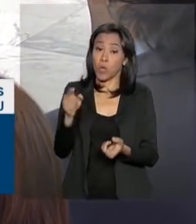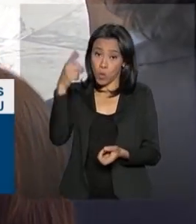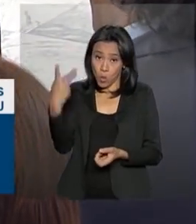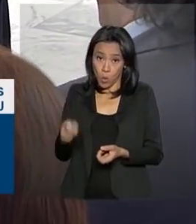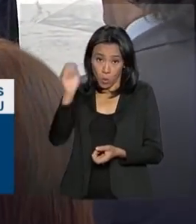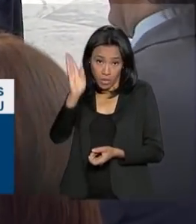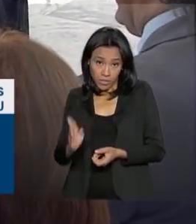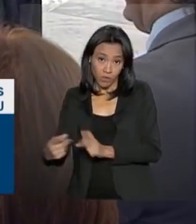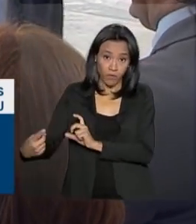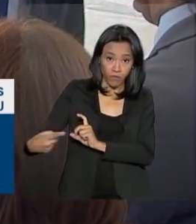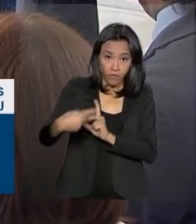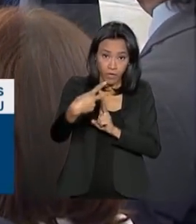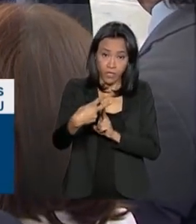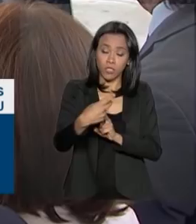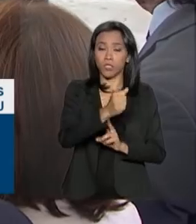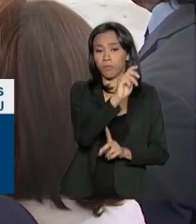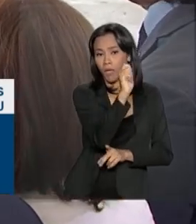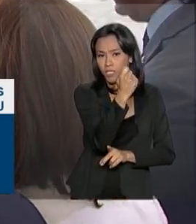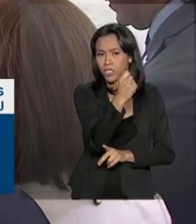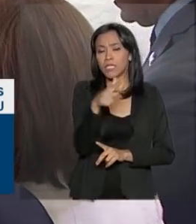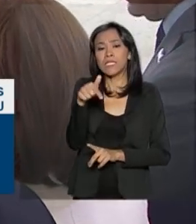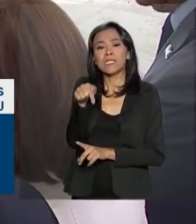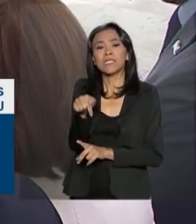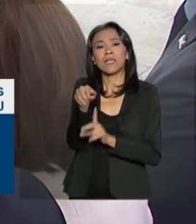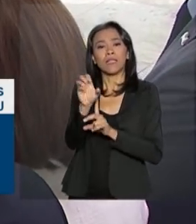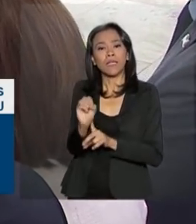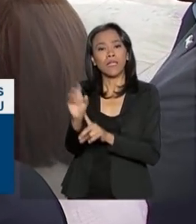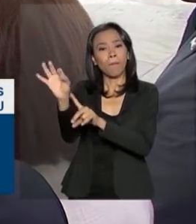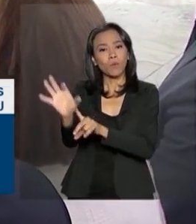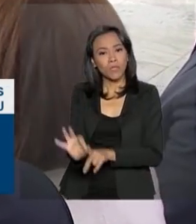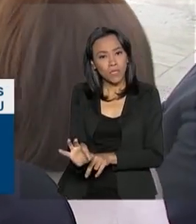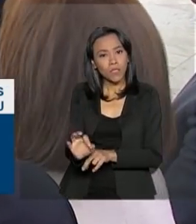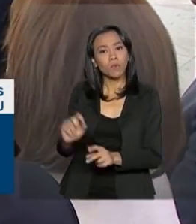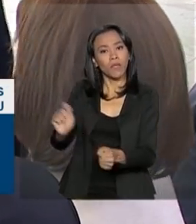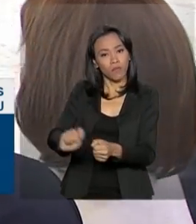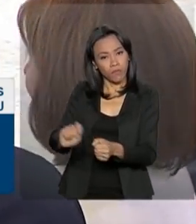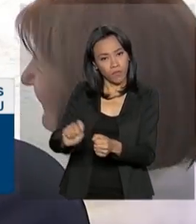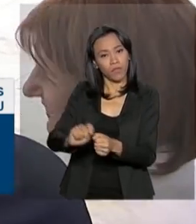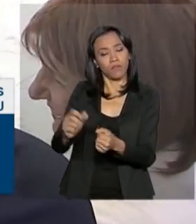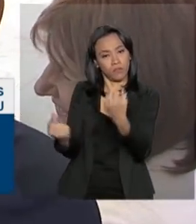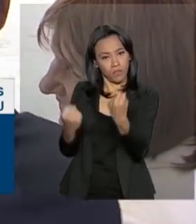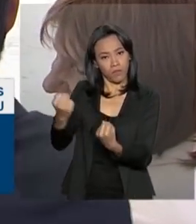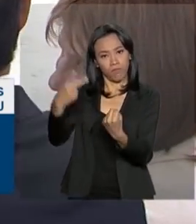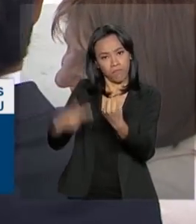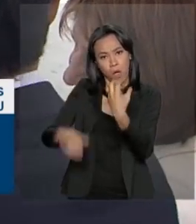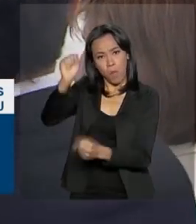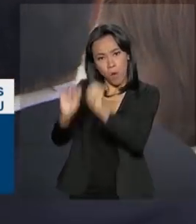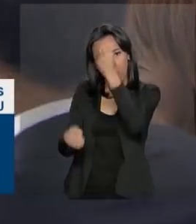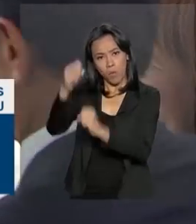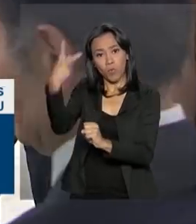exporta para a Argentina 70% dos veículos fabricados aqui.